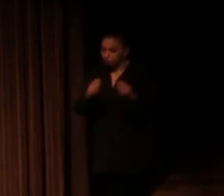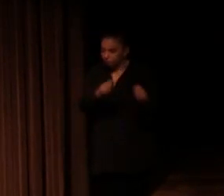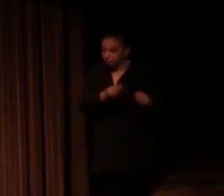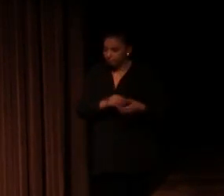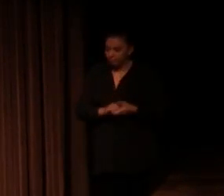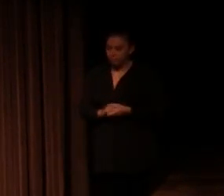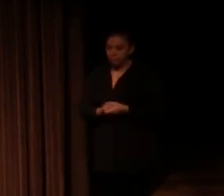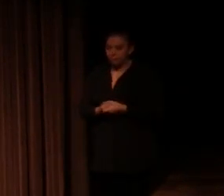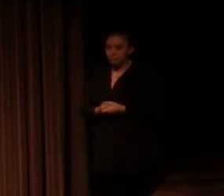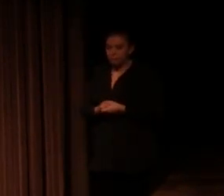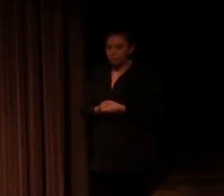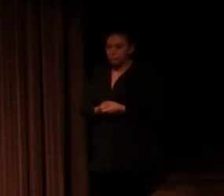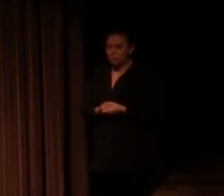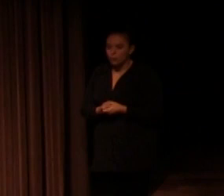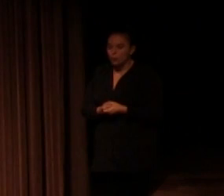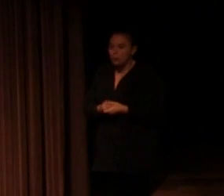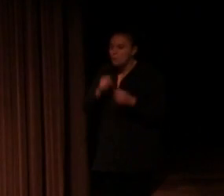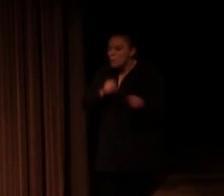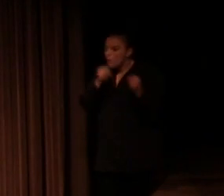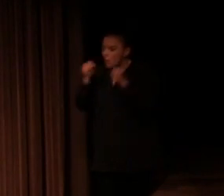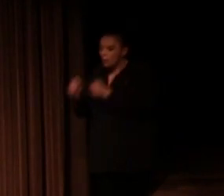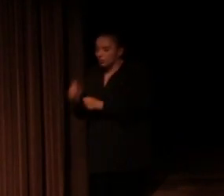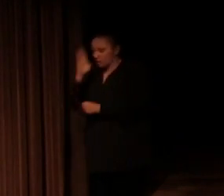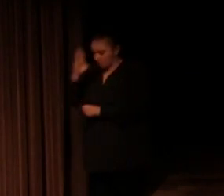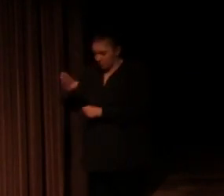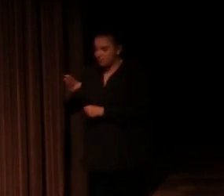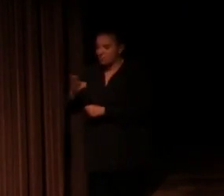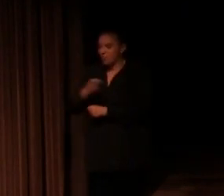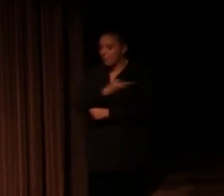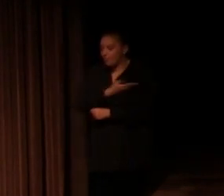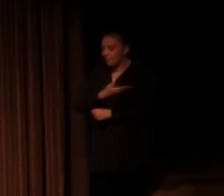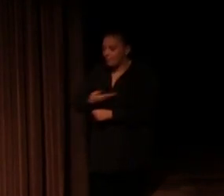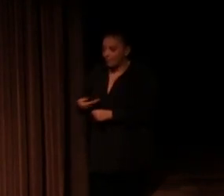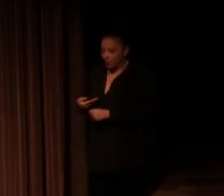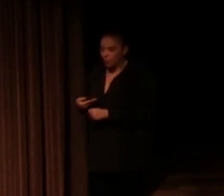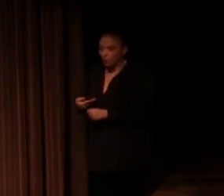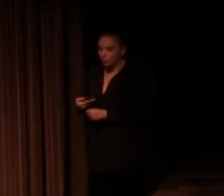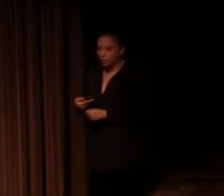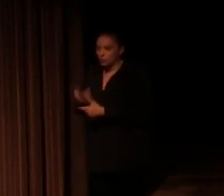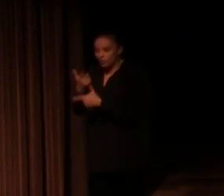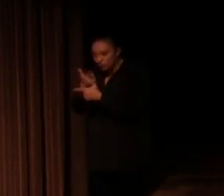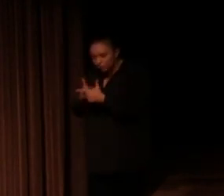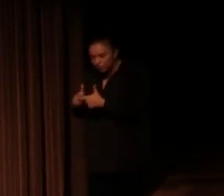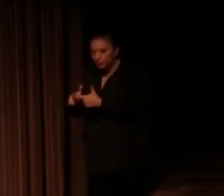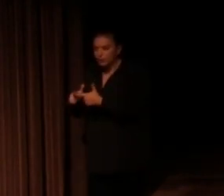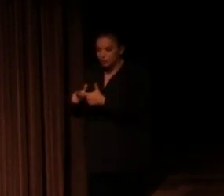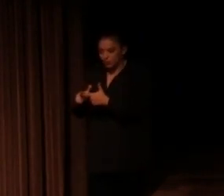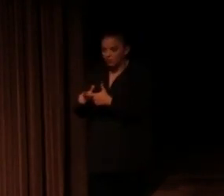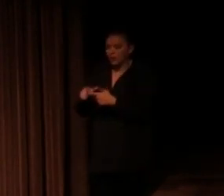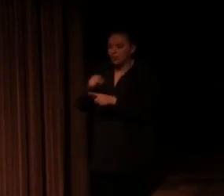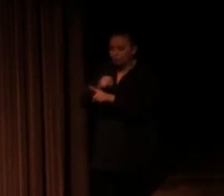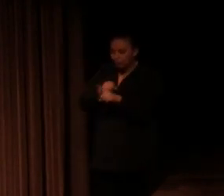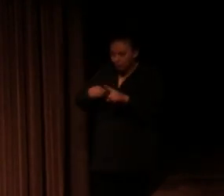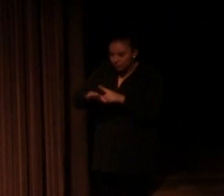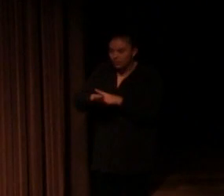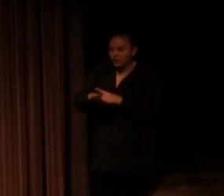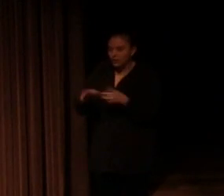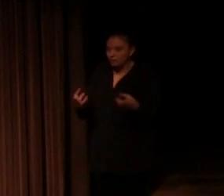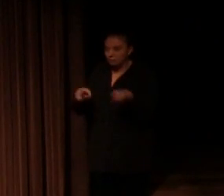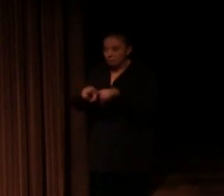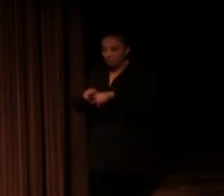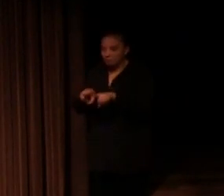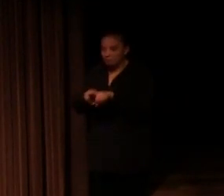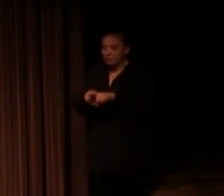do poder público e transfere para a sociedade civil organizada a gente fortalece o tecido social os